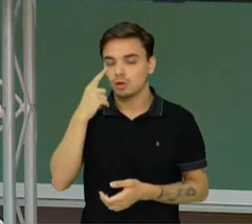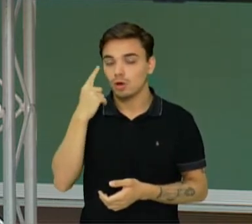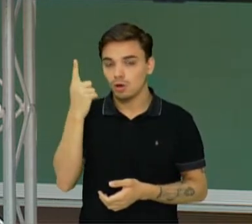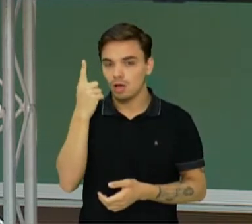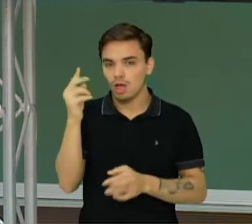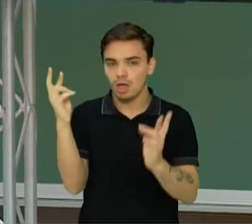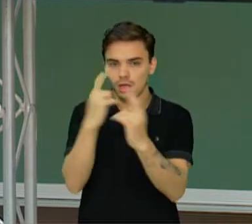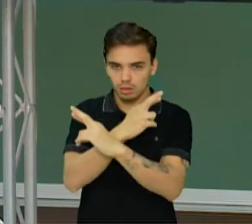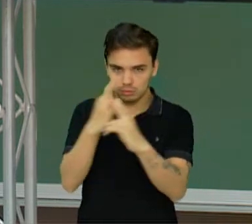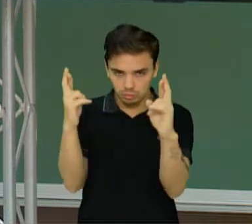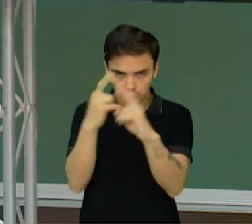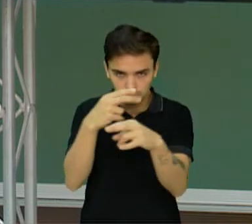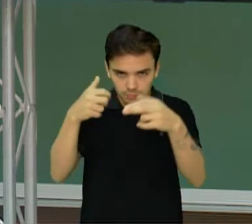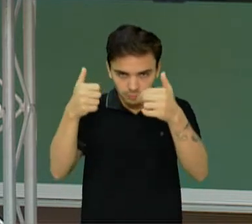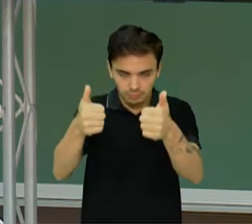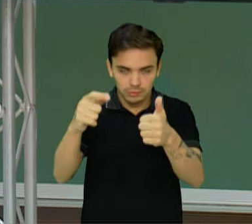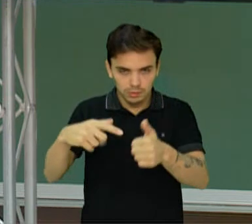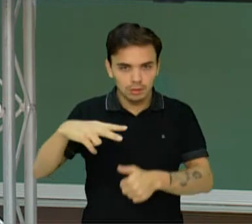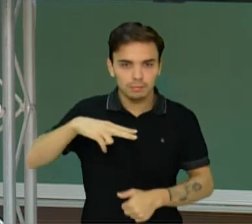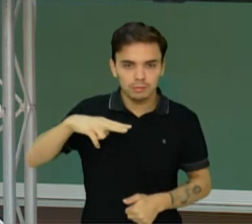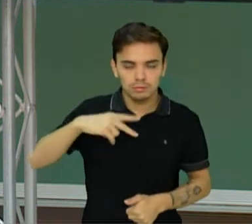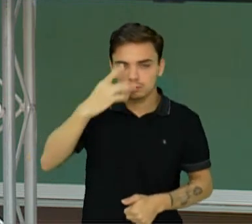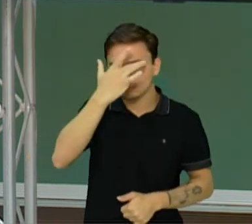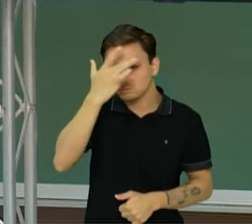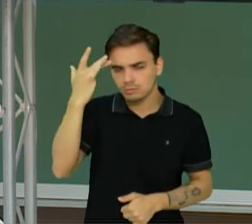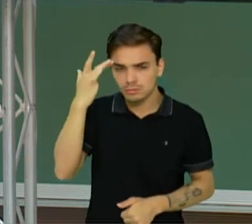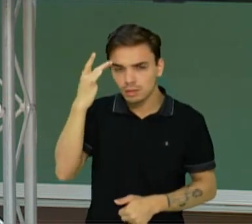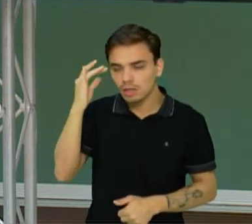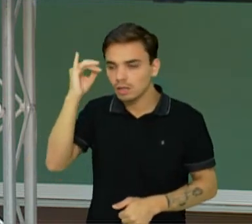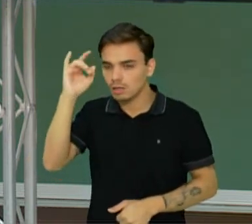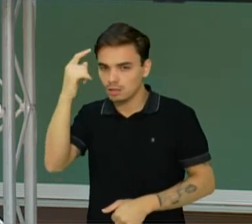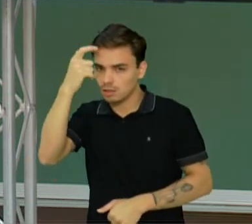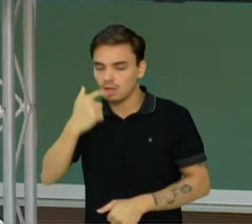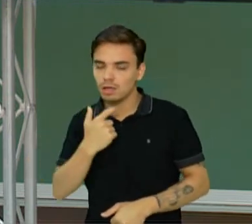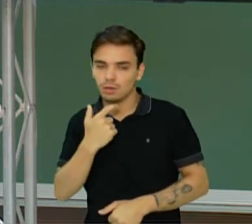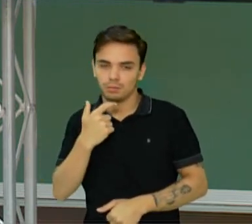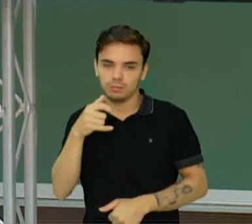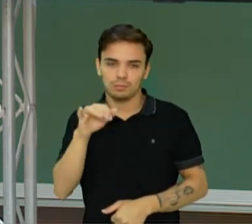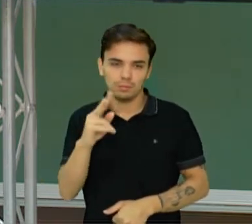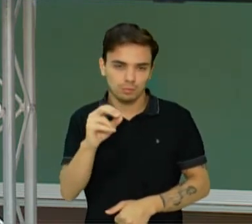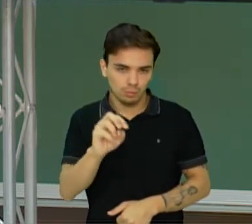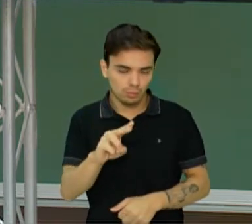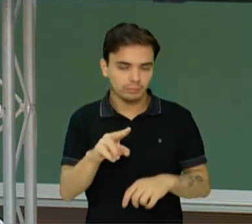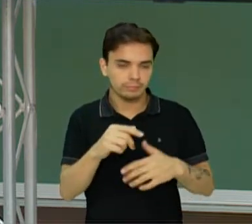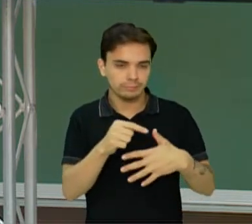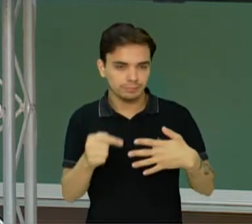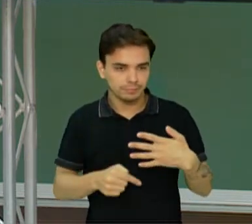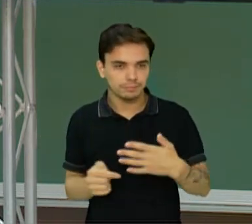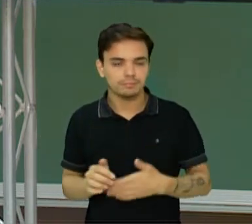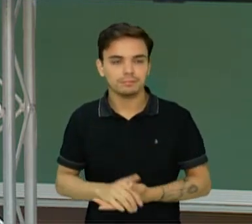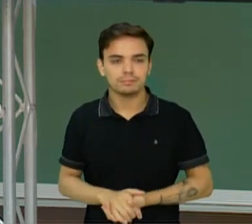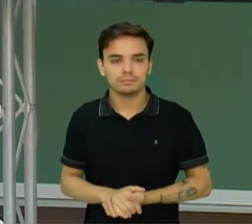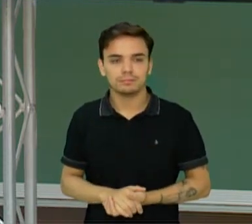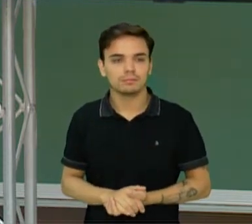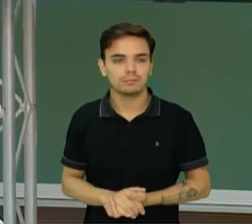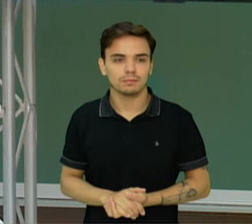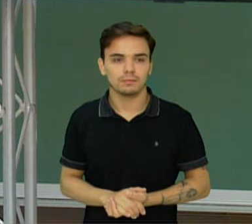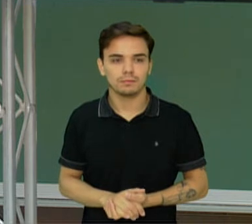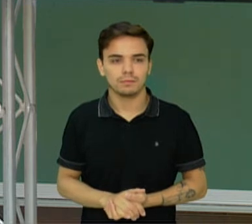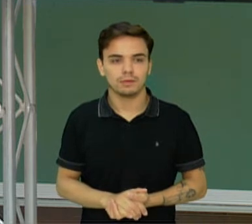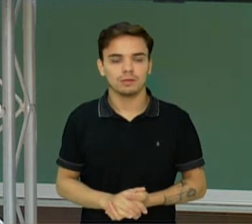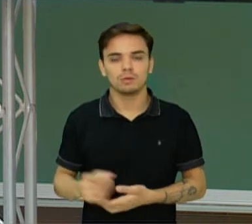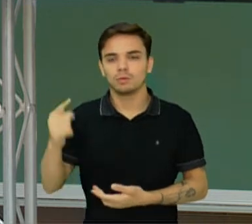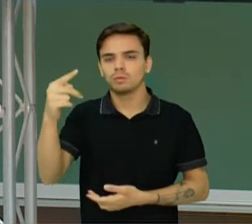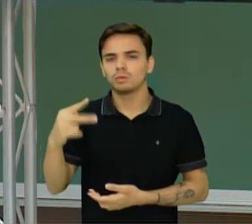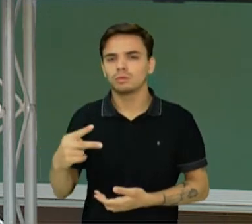relativos, beleza? Pronomes pessoais é o I, you, he, she, it, ok? O segundo that, ele pode ser substituído por